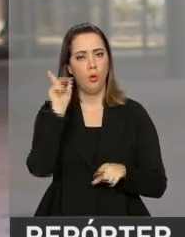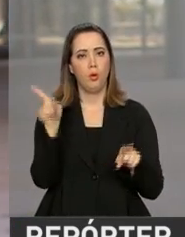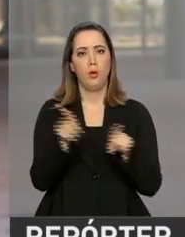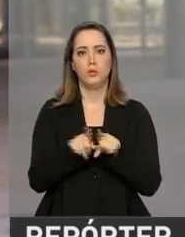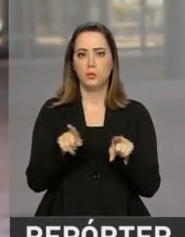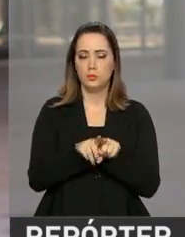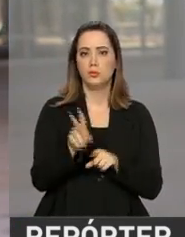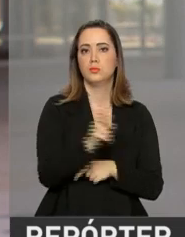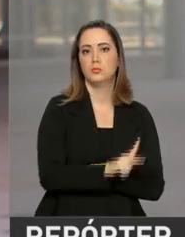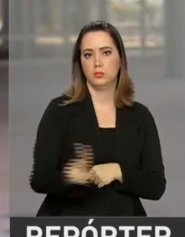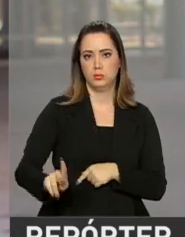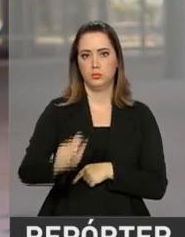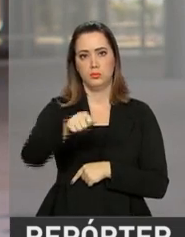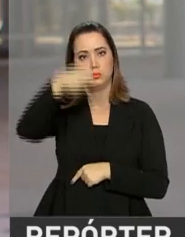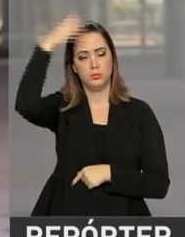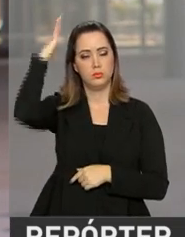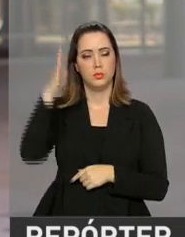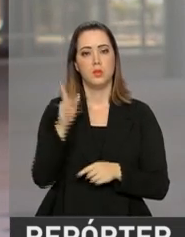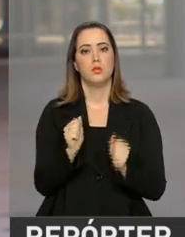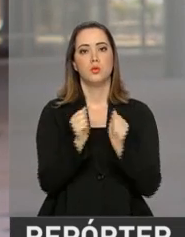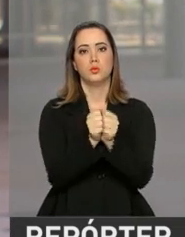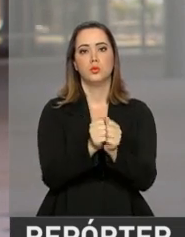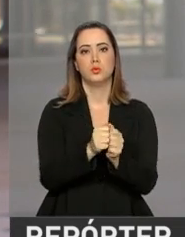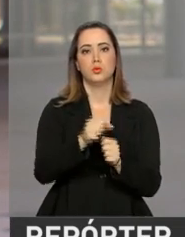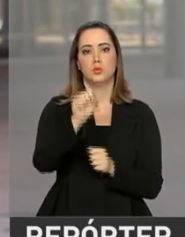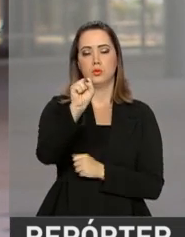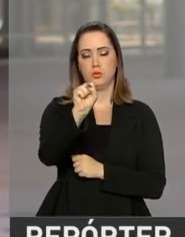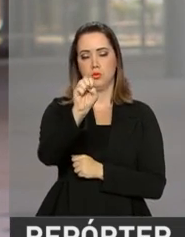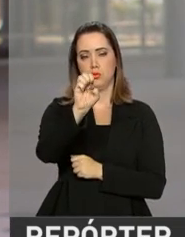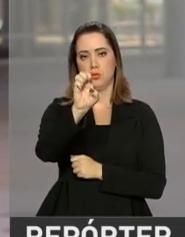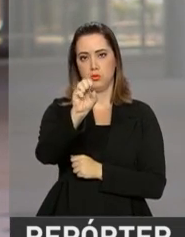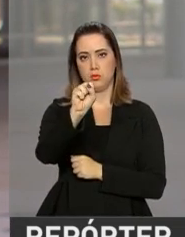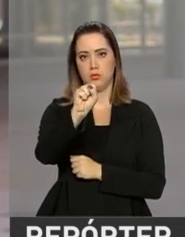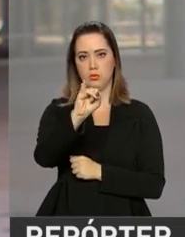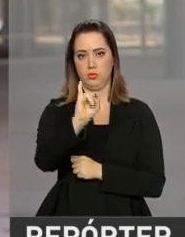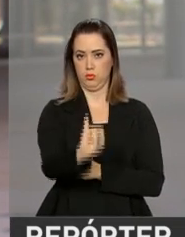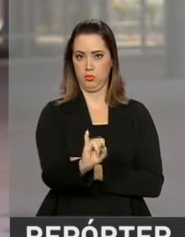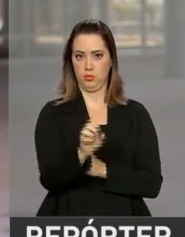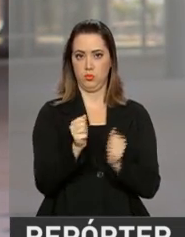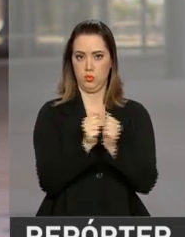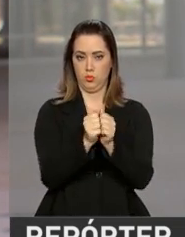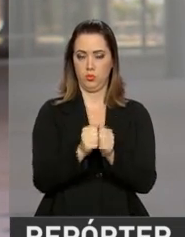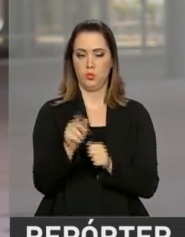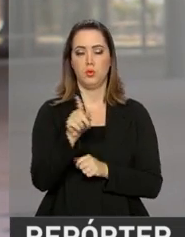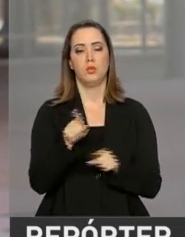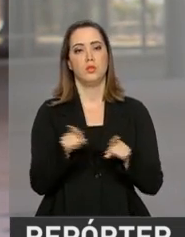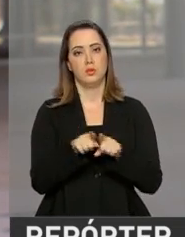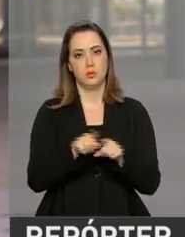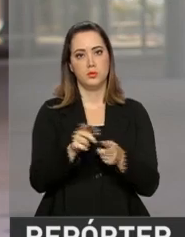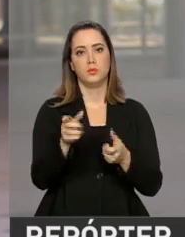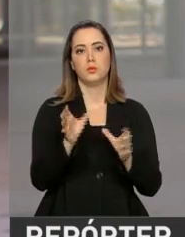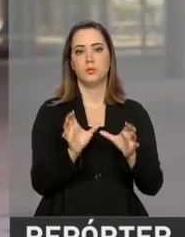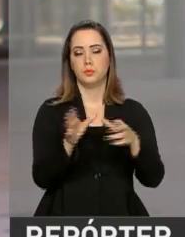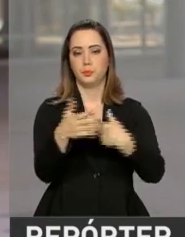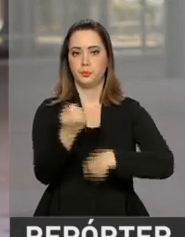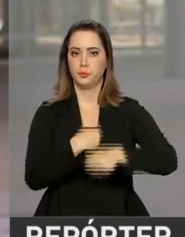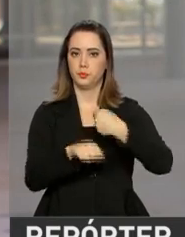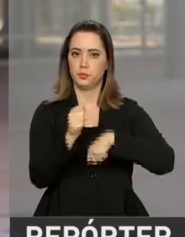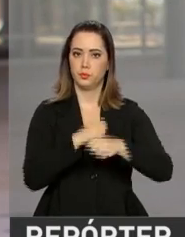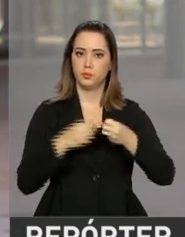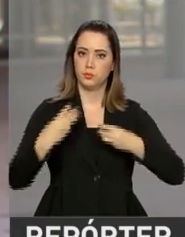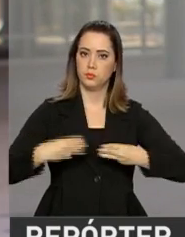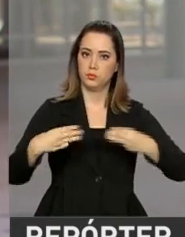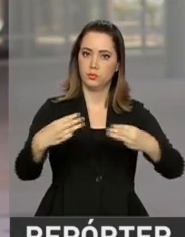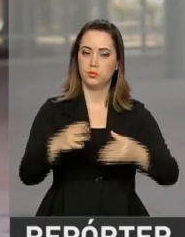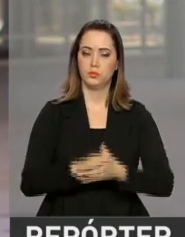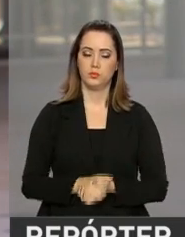recebeu representantes do SESI, o Serviço Social da Indústria, e se reuniu com ministros do núcleo econômico do